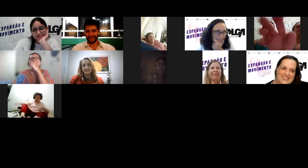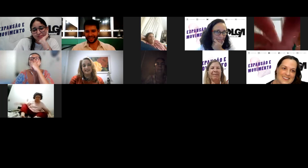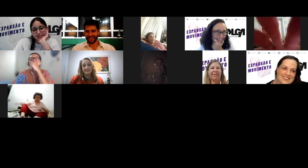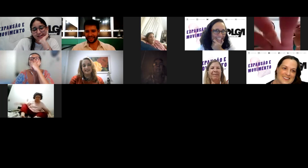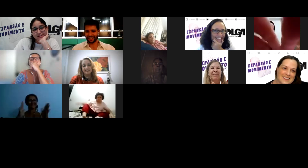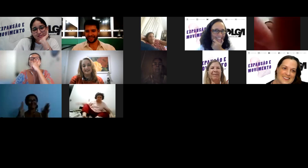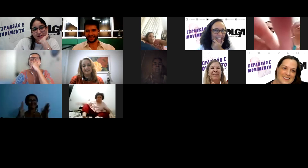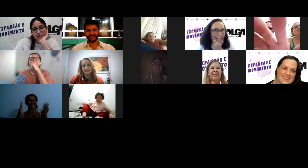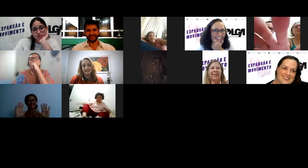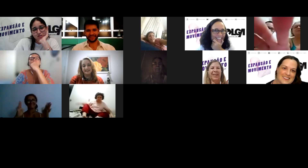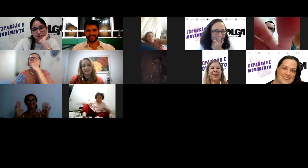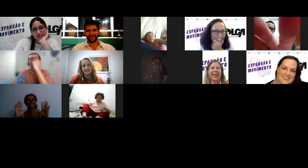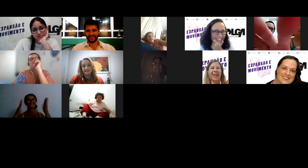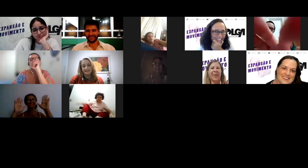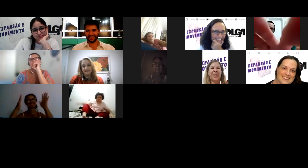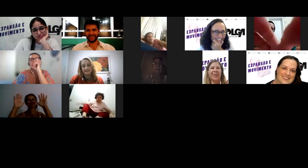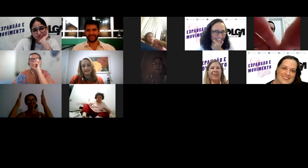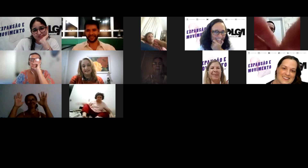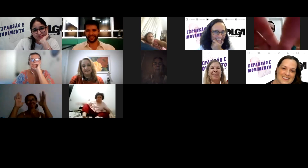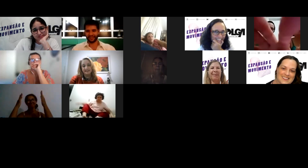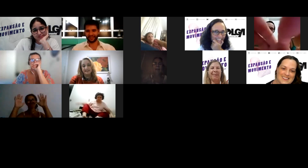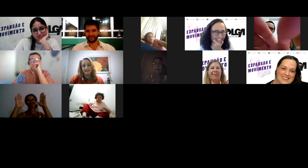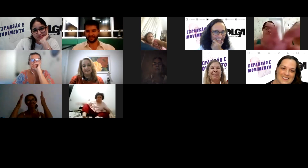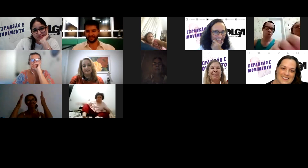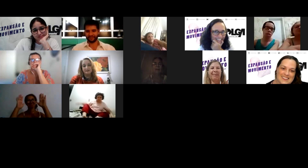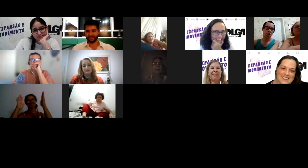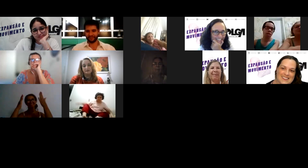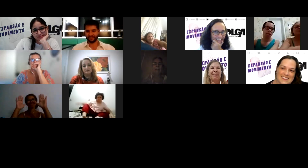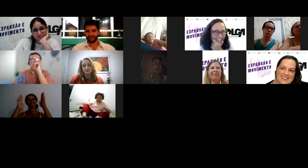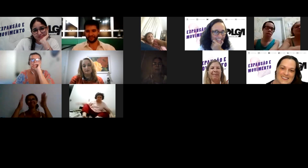Obrigado. Tchau, gente. Obrigada, Fábio. Tchau, tchau. Tchau.